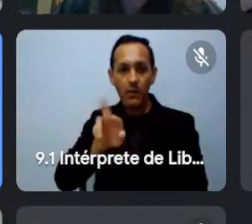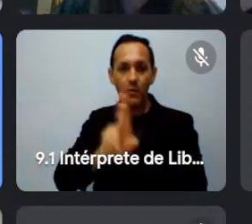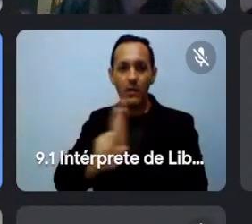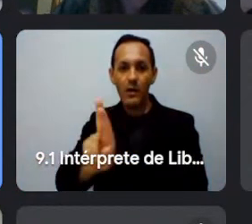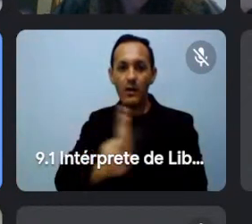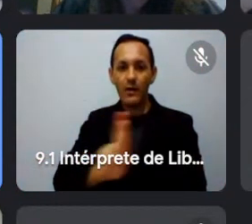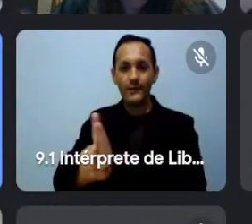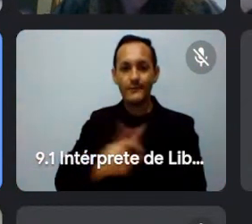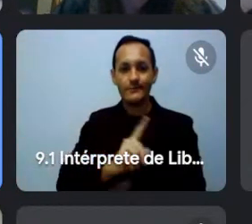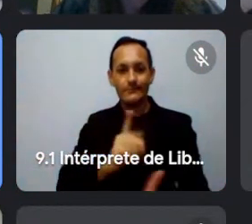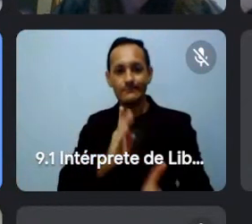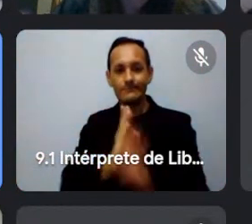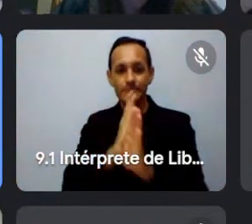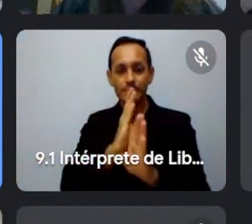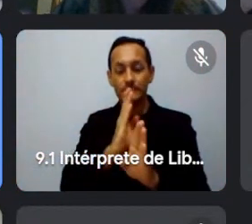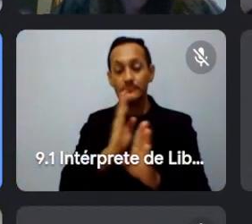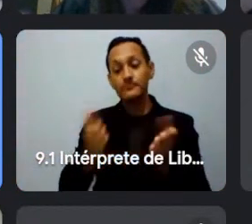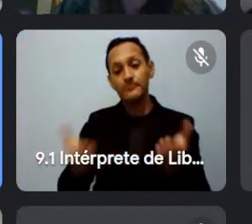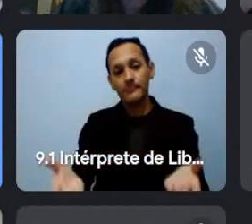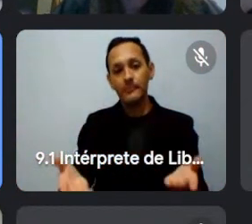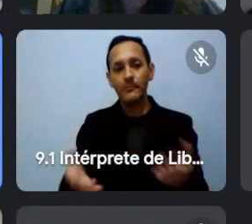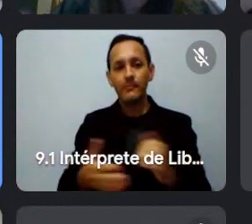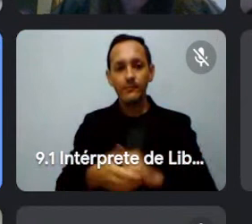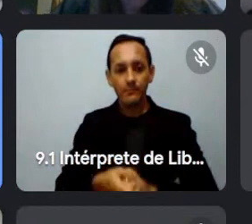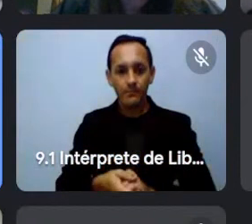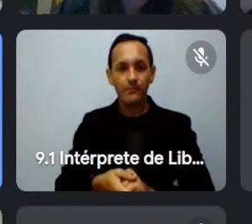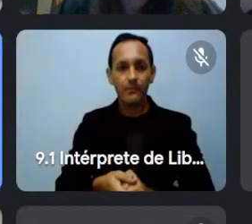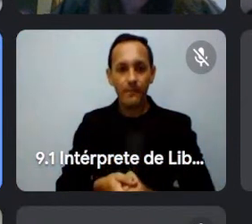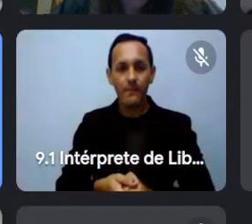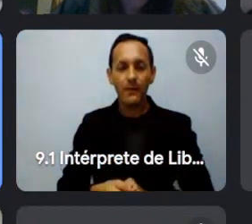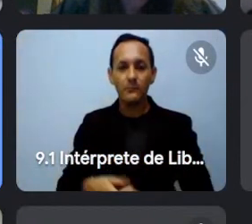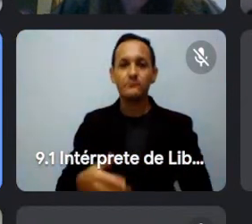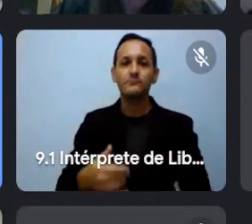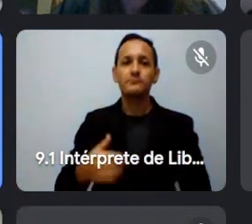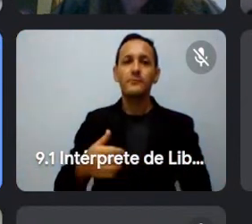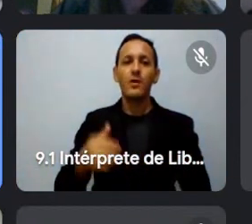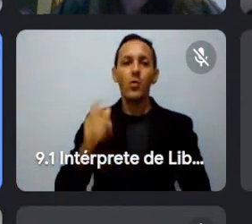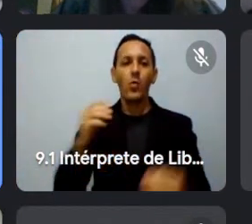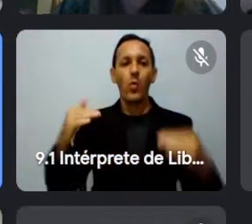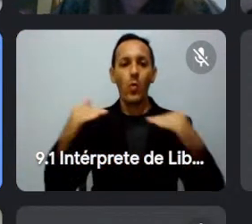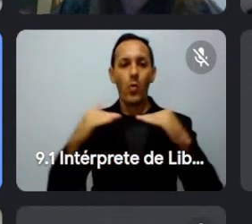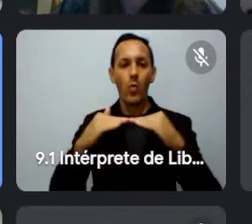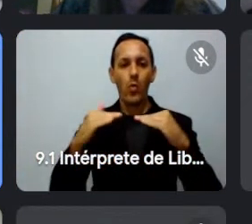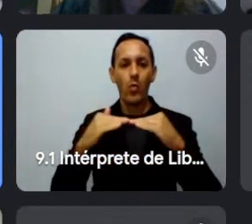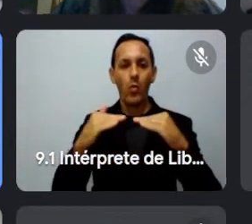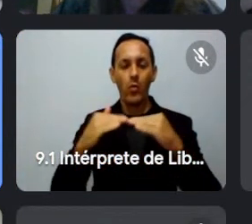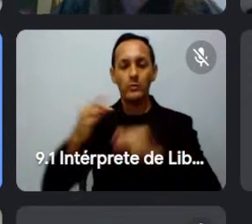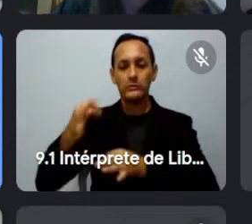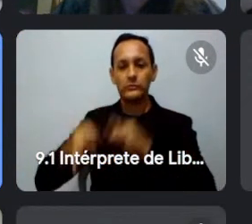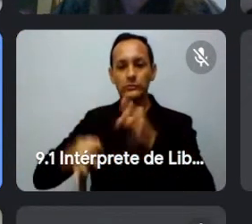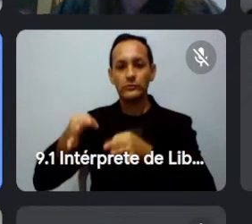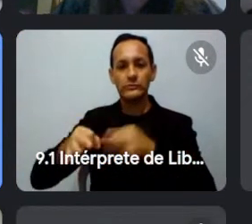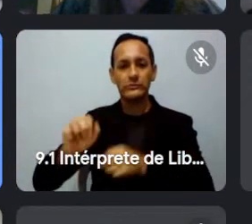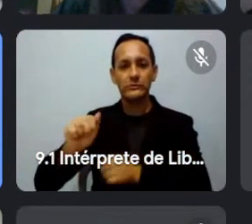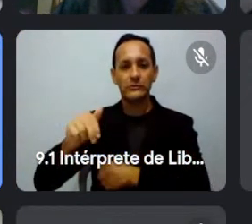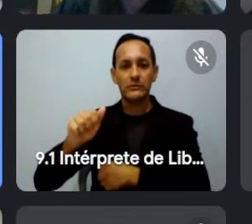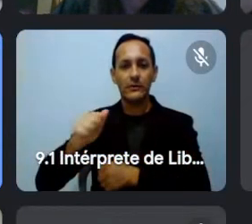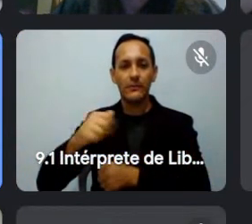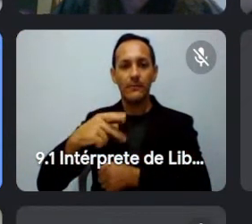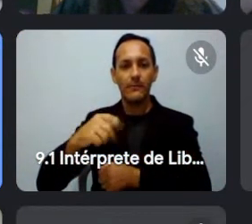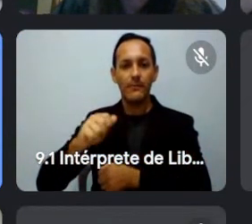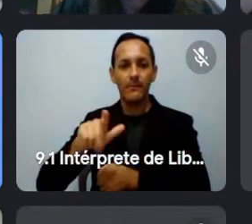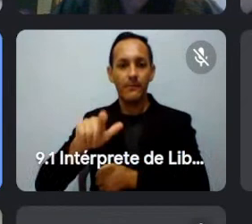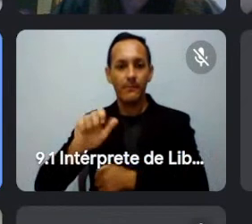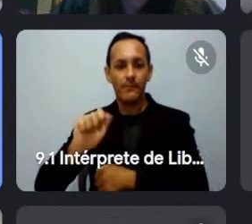estava de mostradas é no ponto presente eu concordo inteiramente com a doutora Ana Paula em relação a